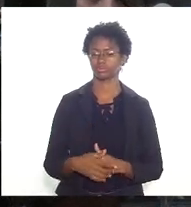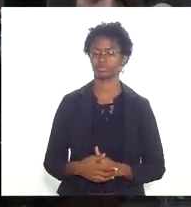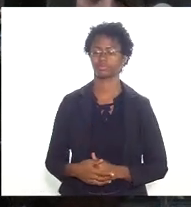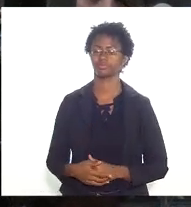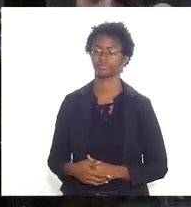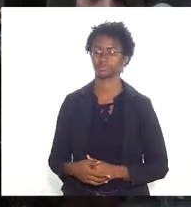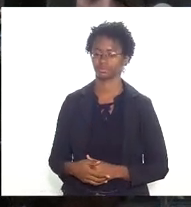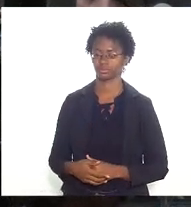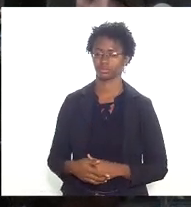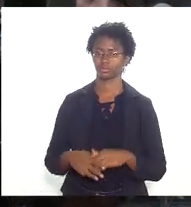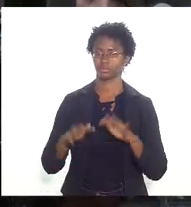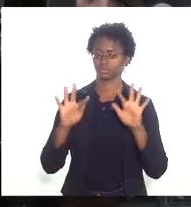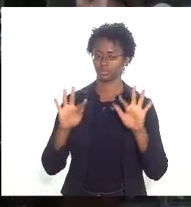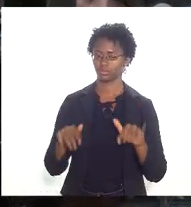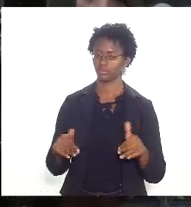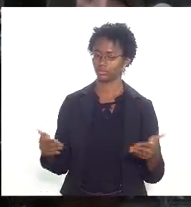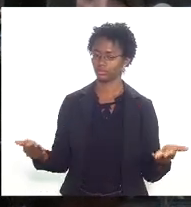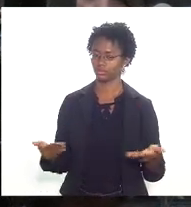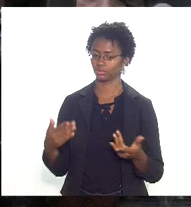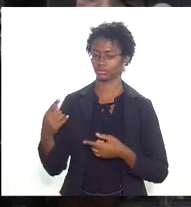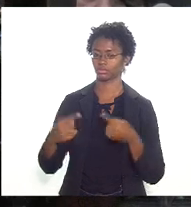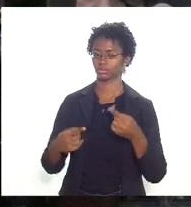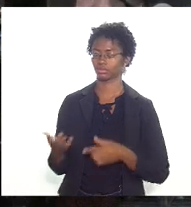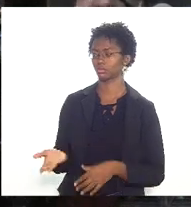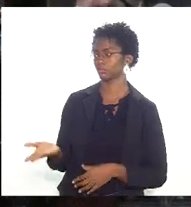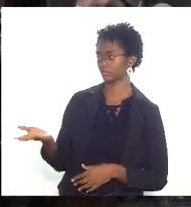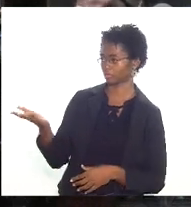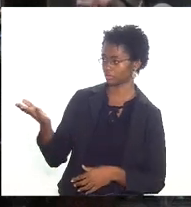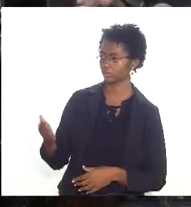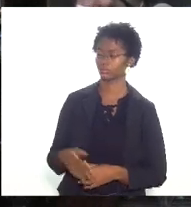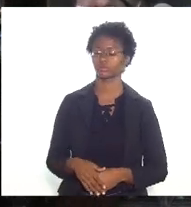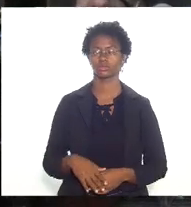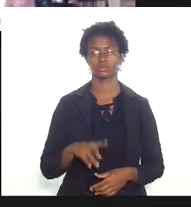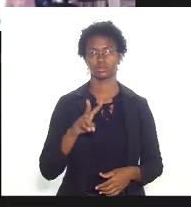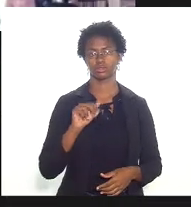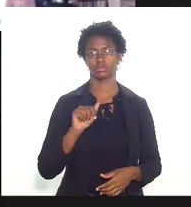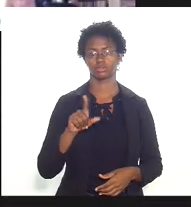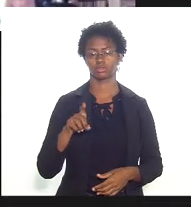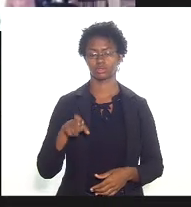dou por encerrado para discutir o deputado waldeck